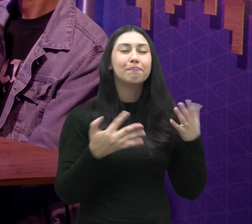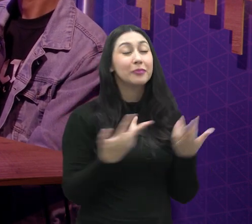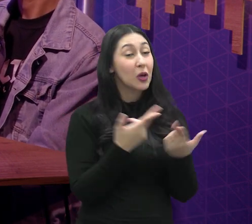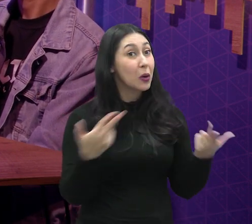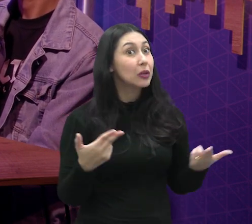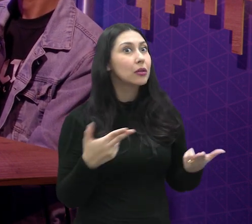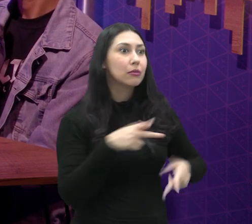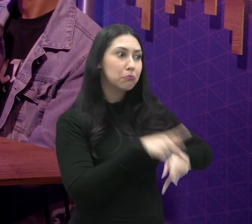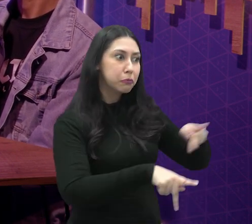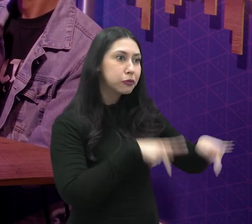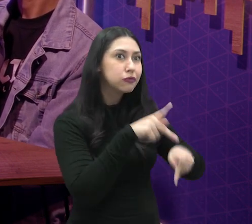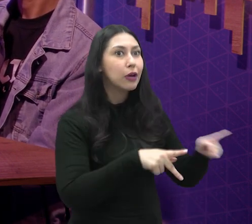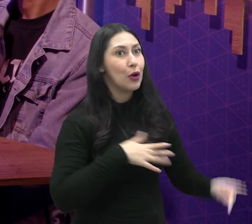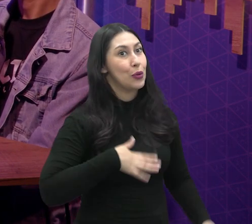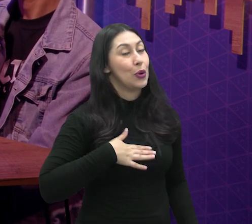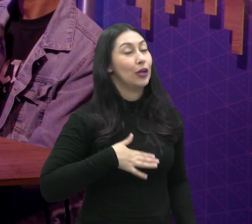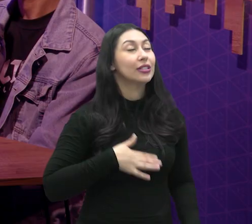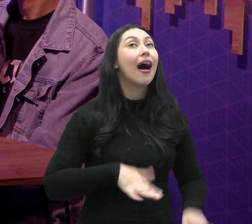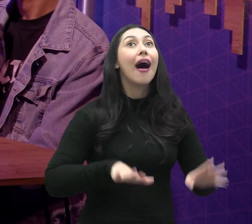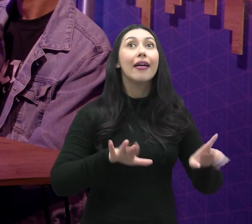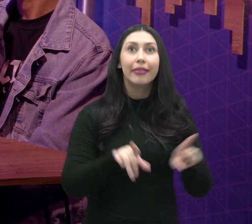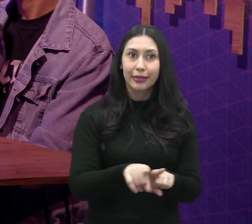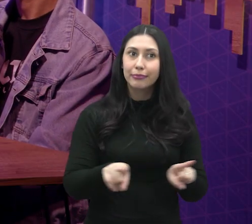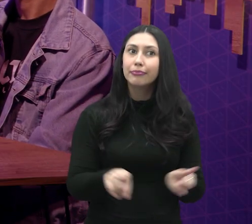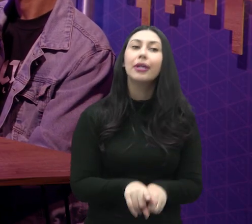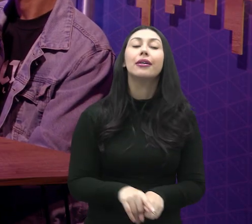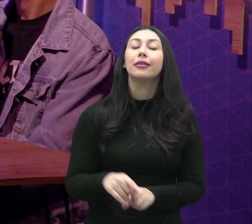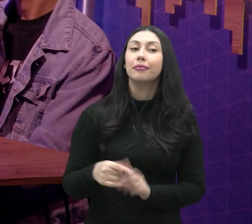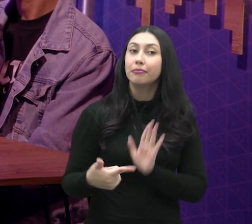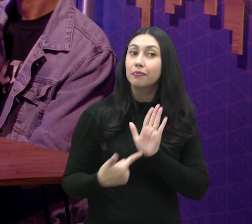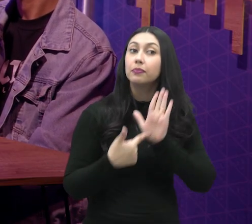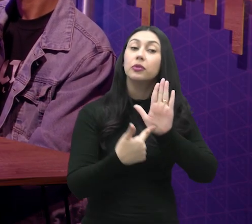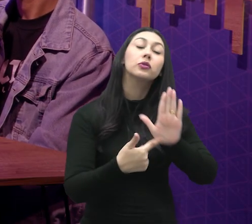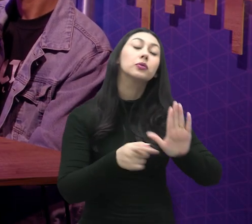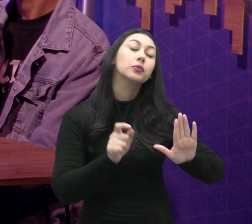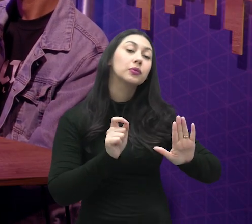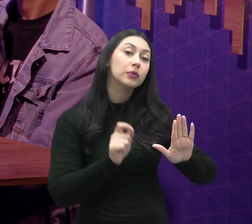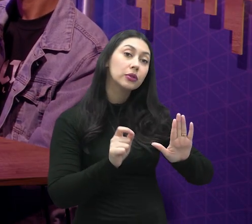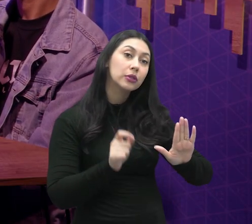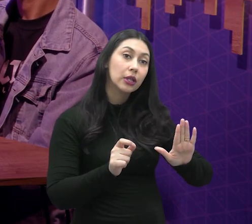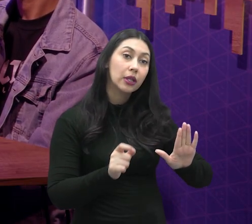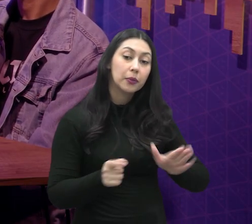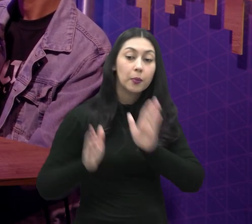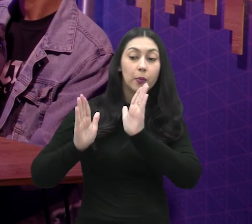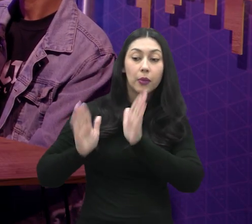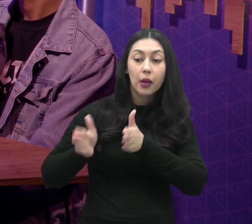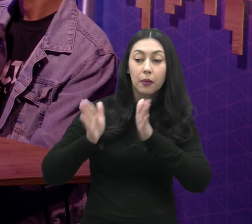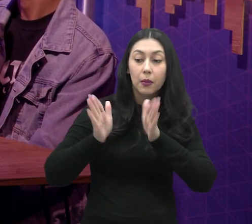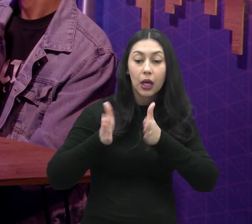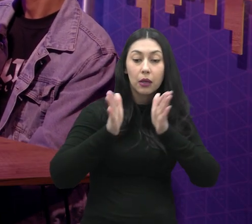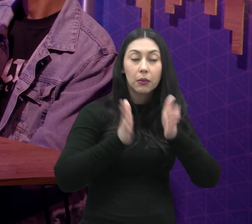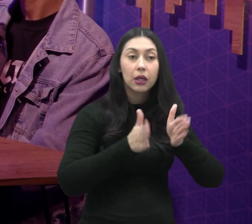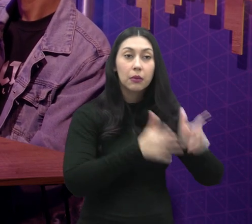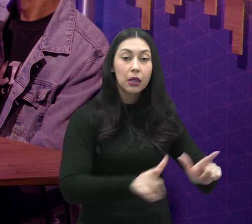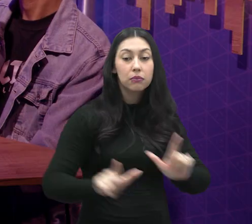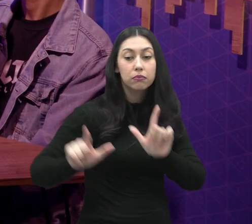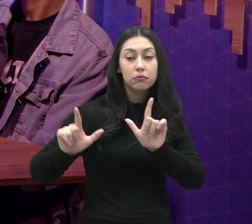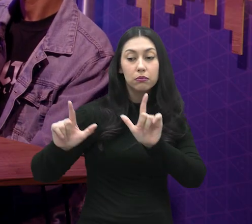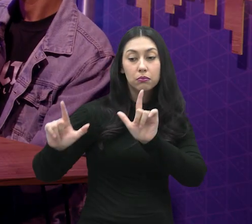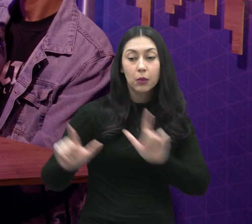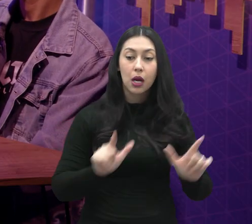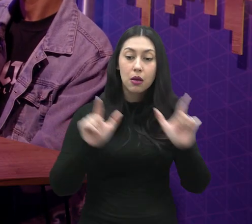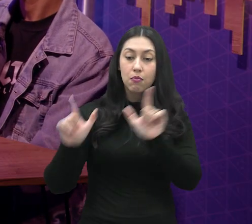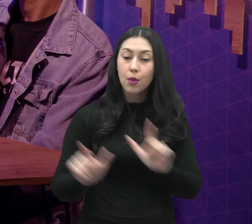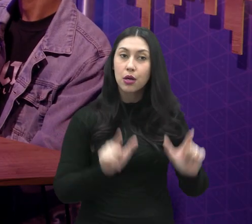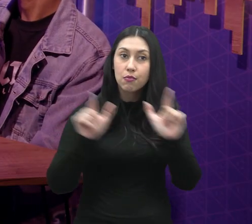a população adora. Outras coisas que também foram trazidas na matéria, essa questão dos capítulos, né? Dos capítulos ali